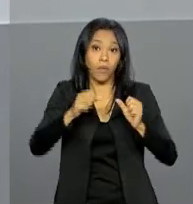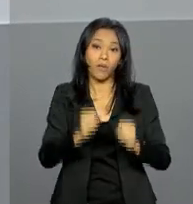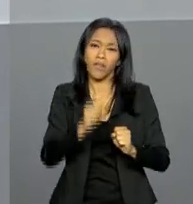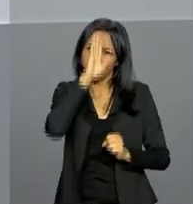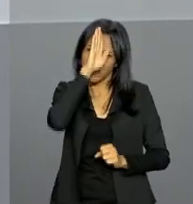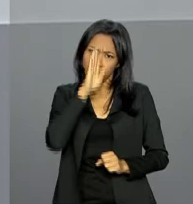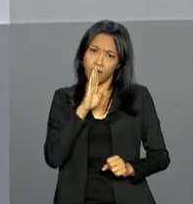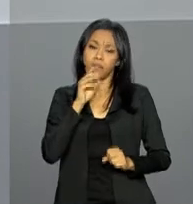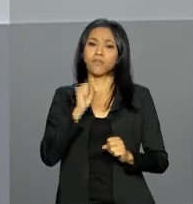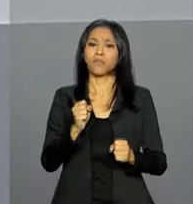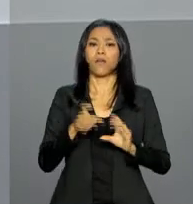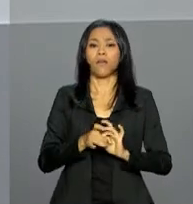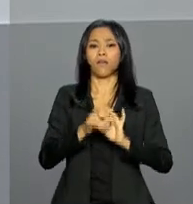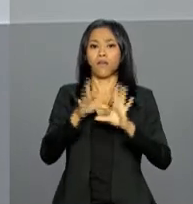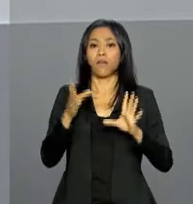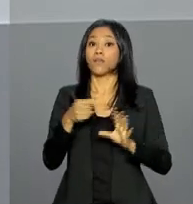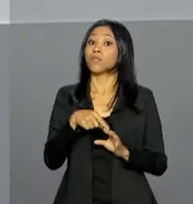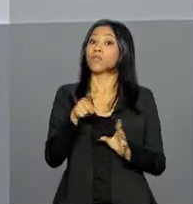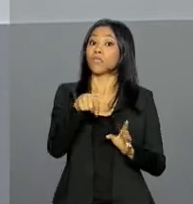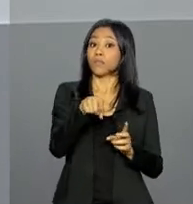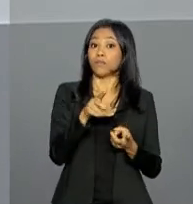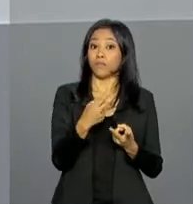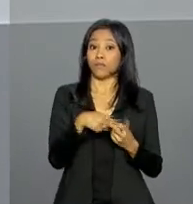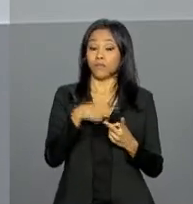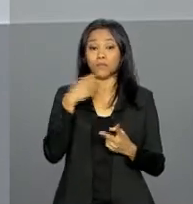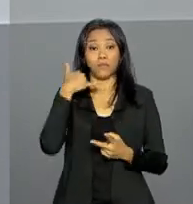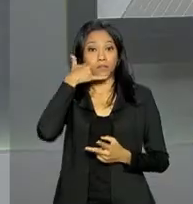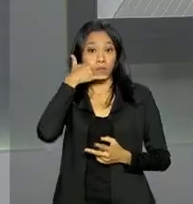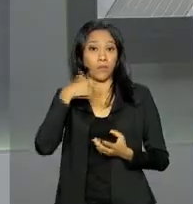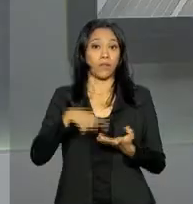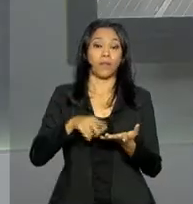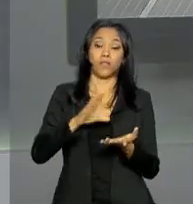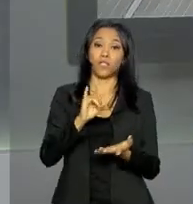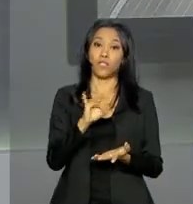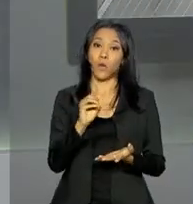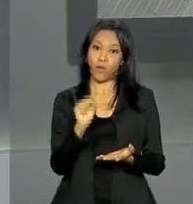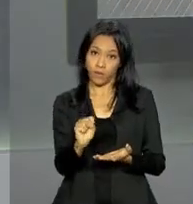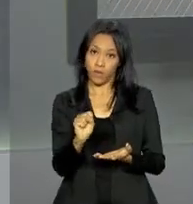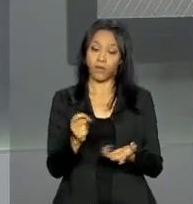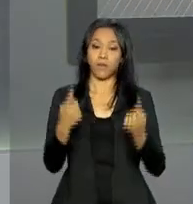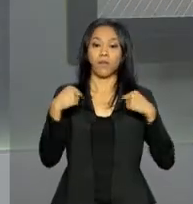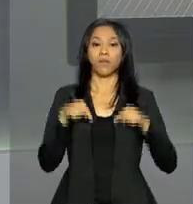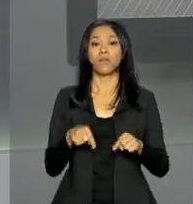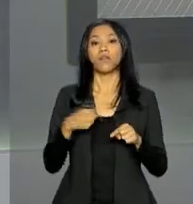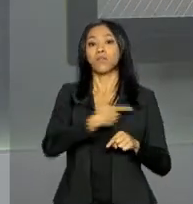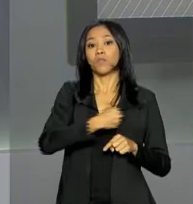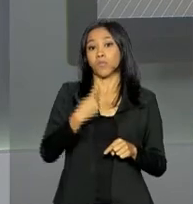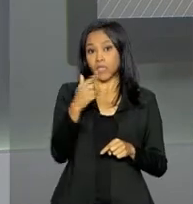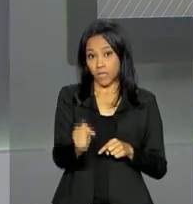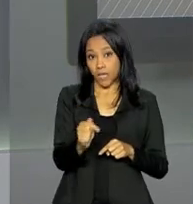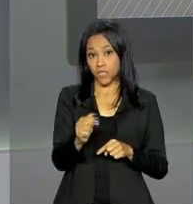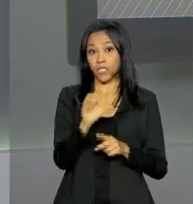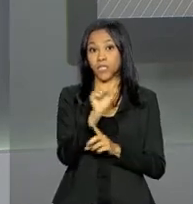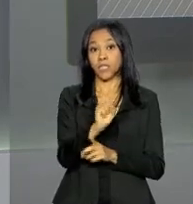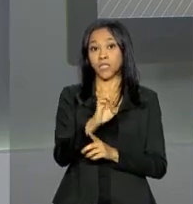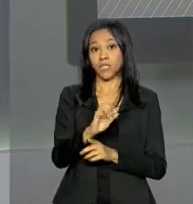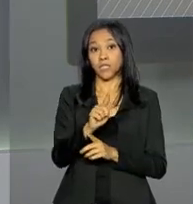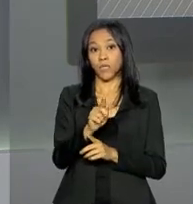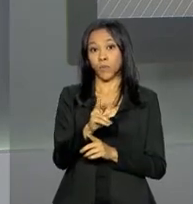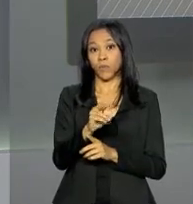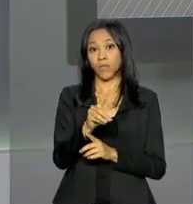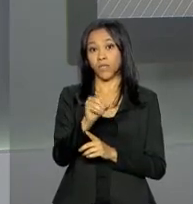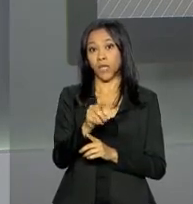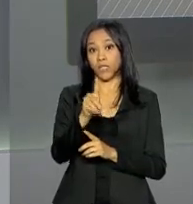gratuito está disponível para os sistemas android e o s em 2017 a seguridade social fechou com déficit